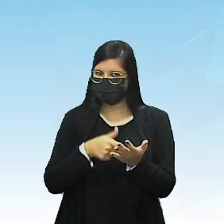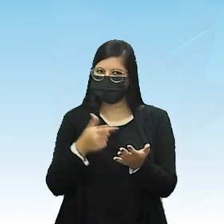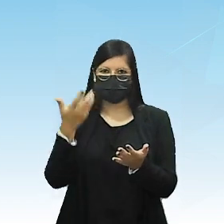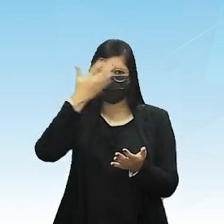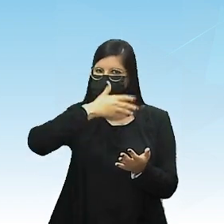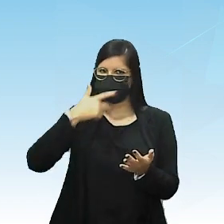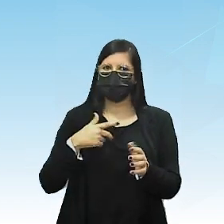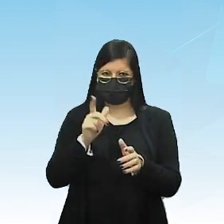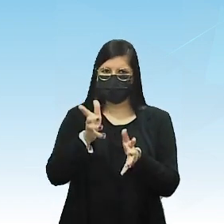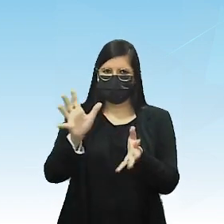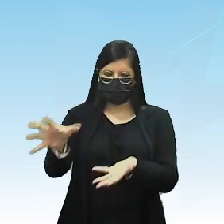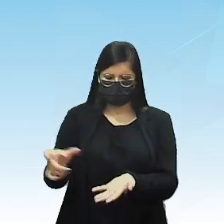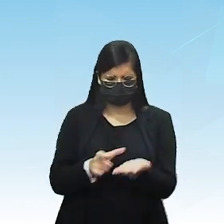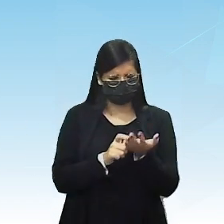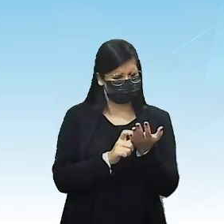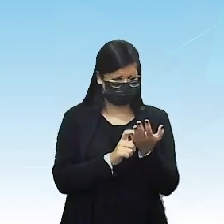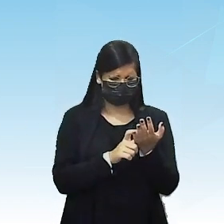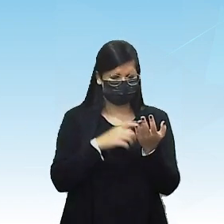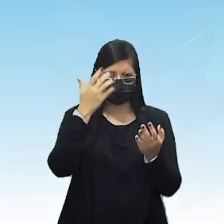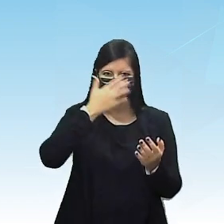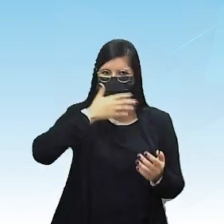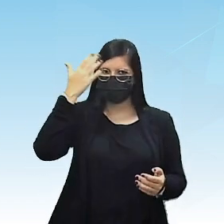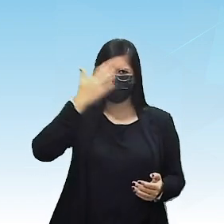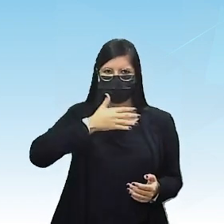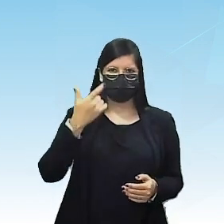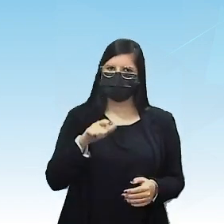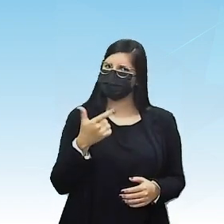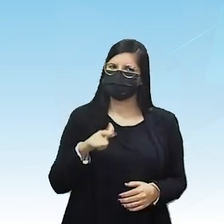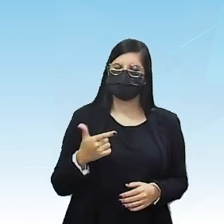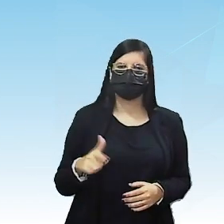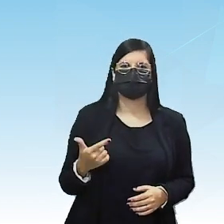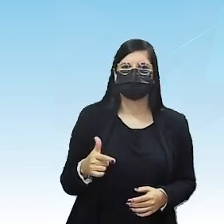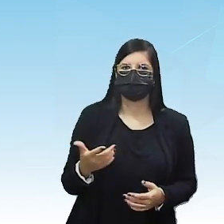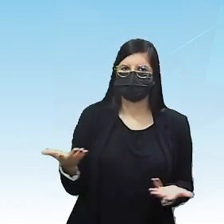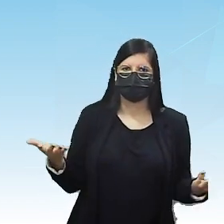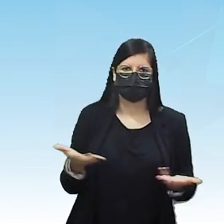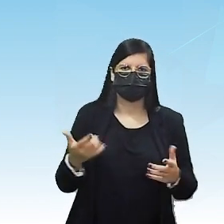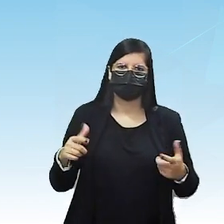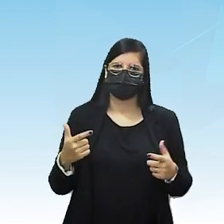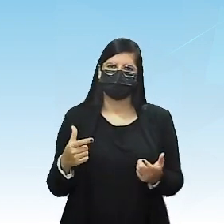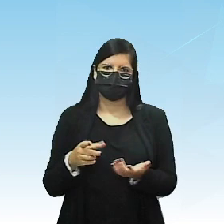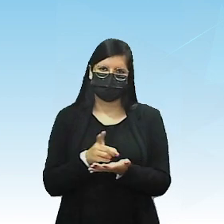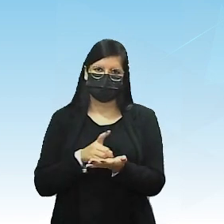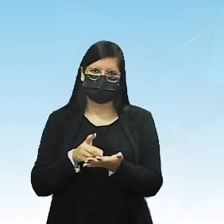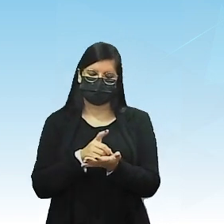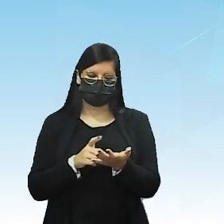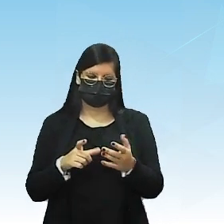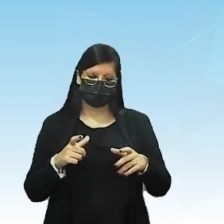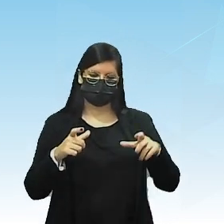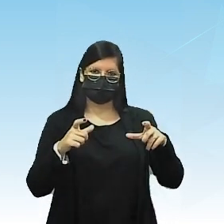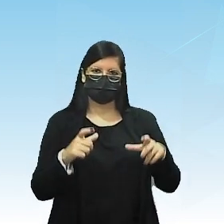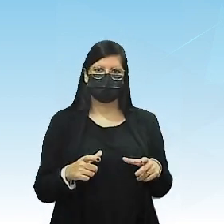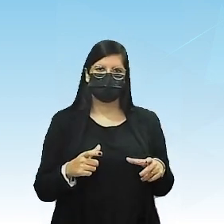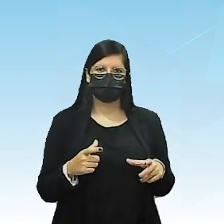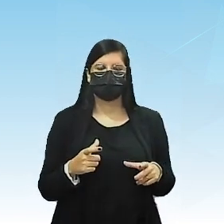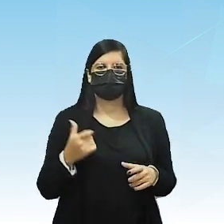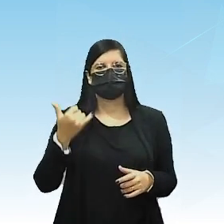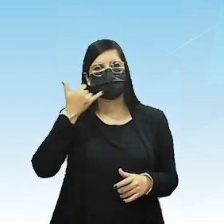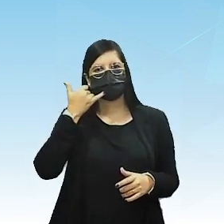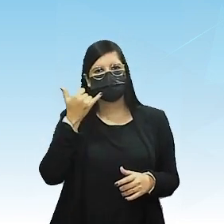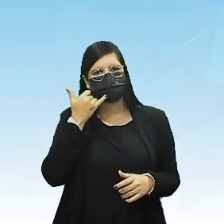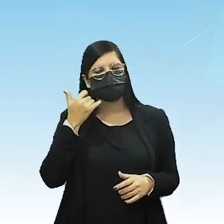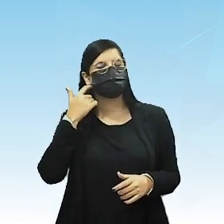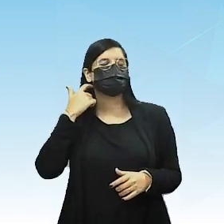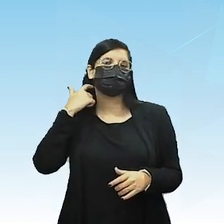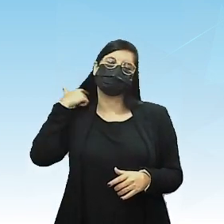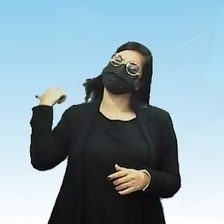tá? Antigamente você tinha disco, né? Hoje em dia as pessoas nem escutam mais nem CD, né? Tudo pelo celular, né, nos